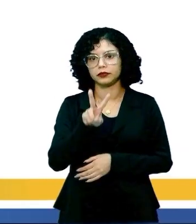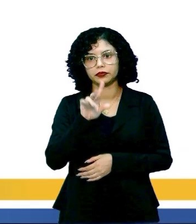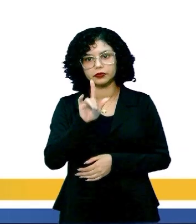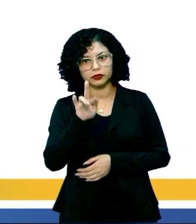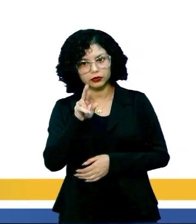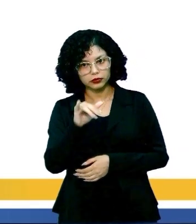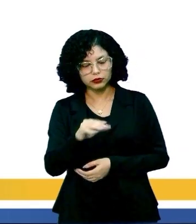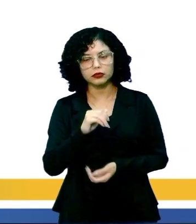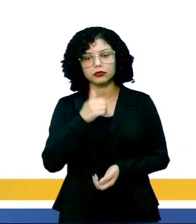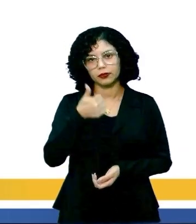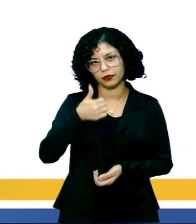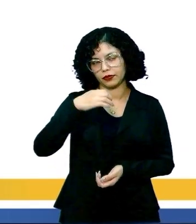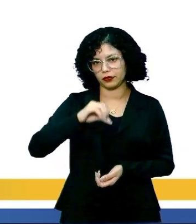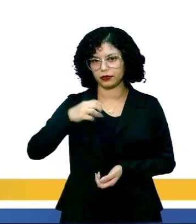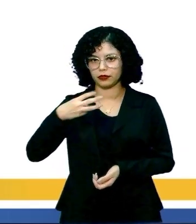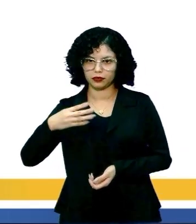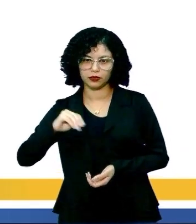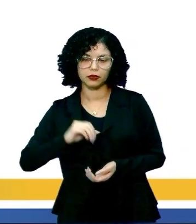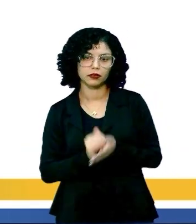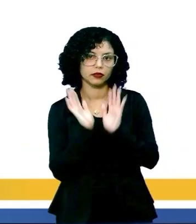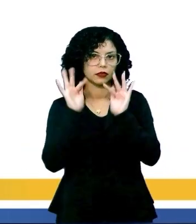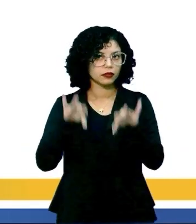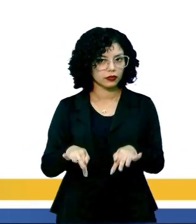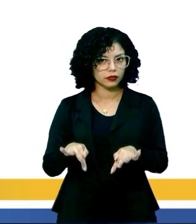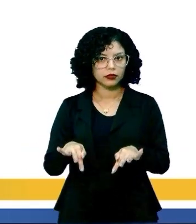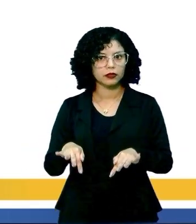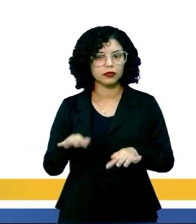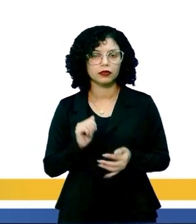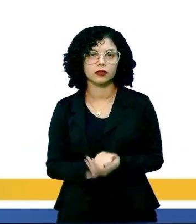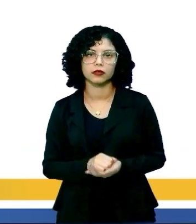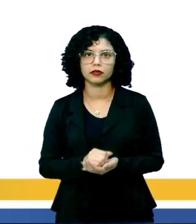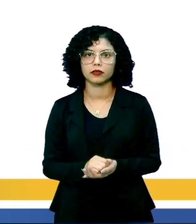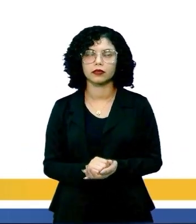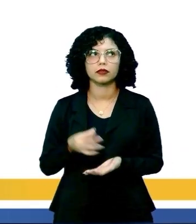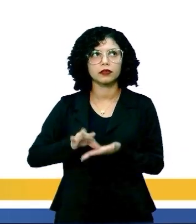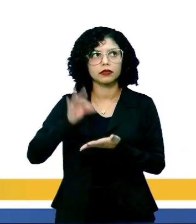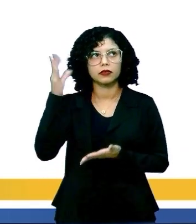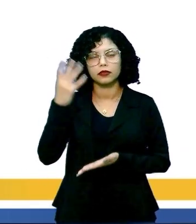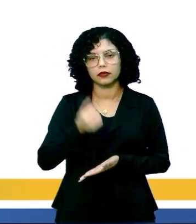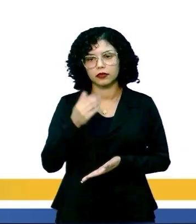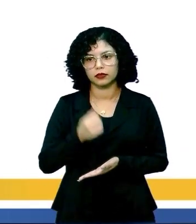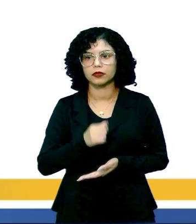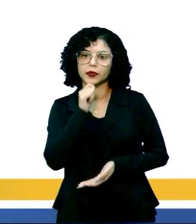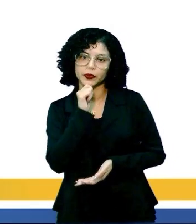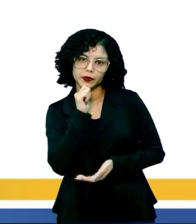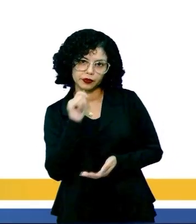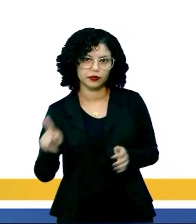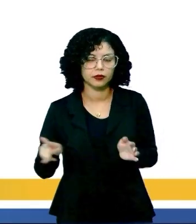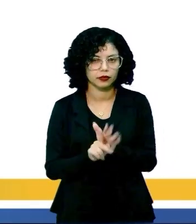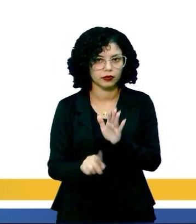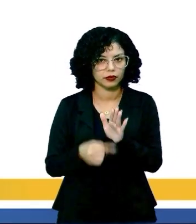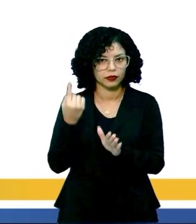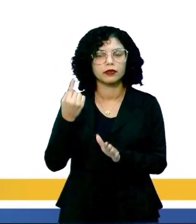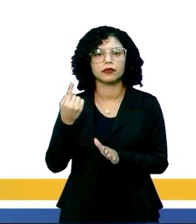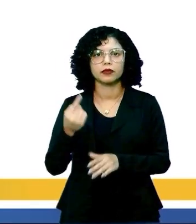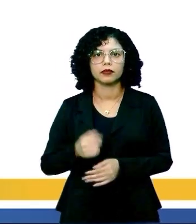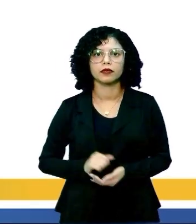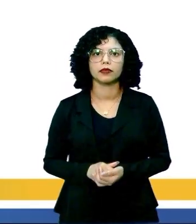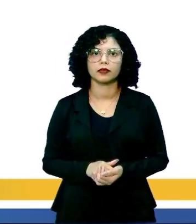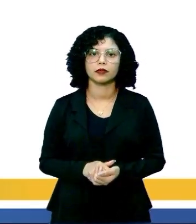Vargas em 1930, marca o final da República do Café com Leite, o final dessa primeira fase da República do